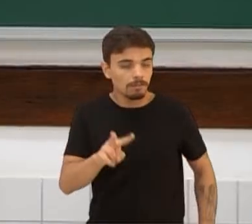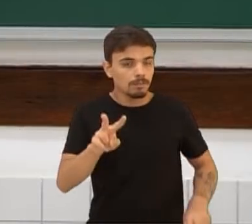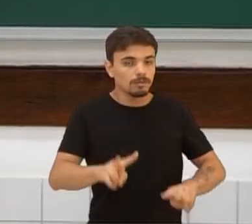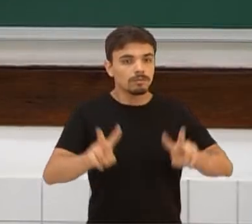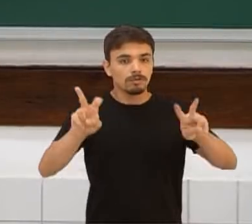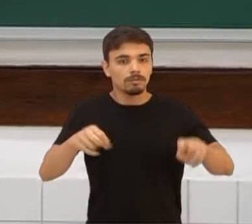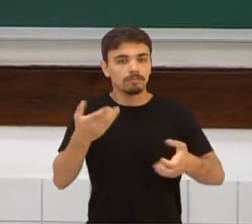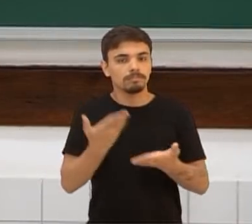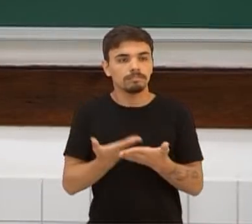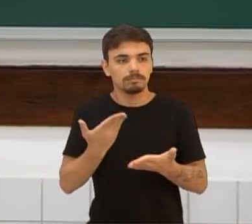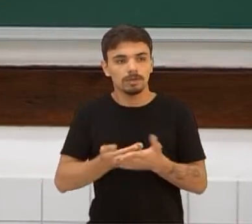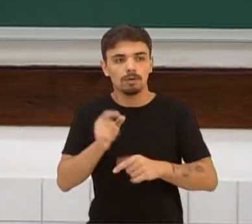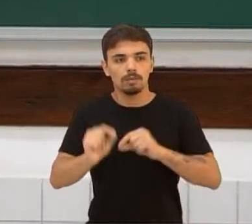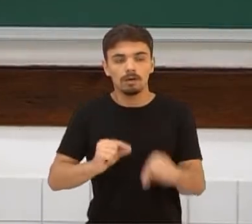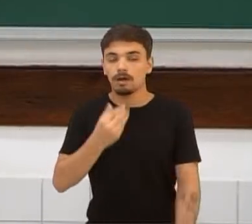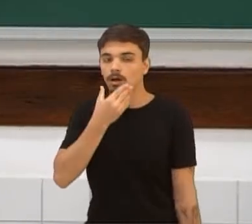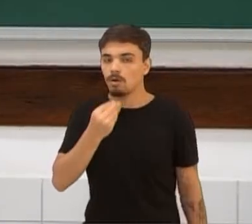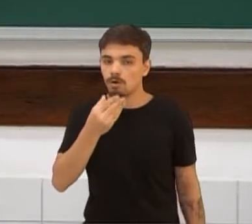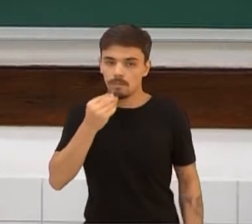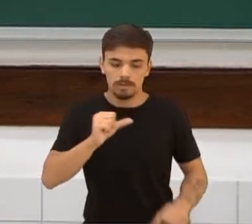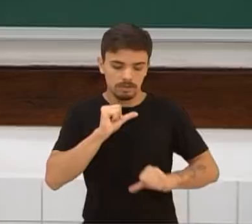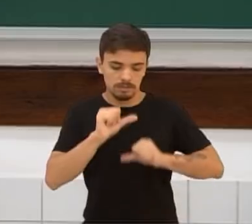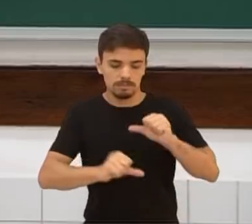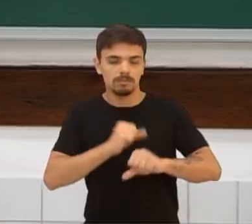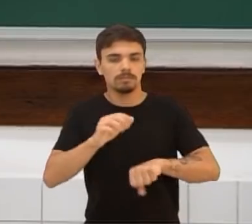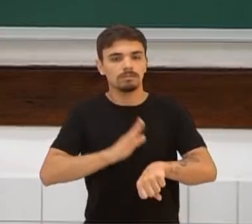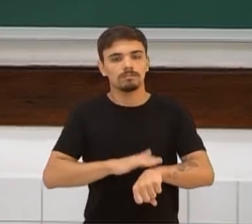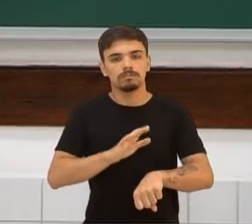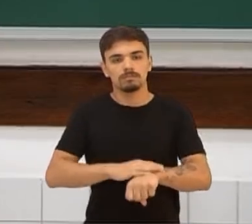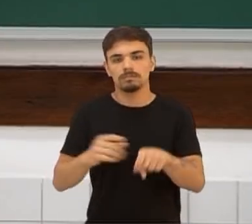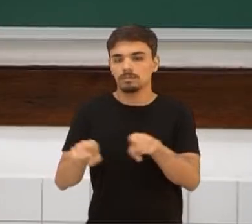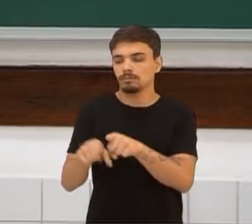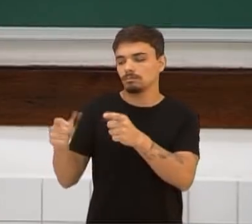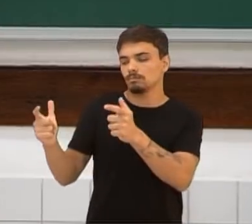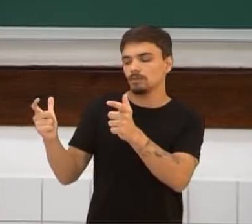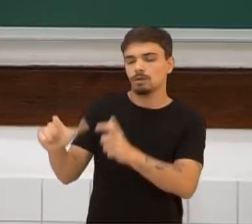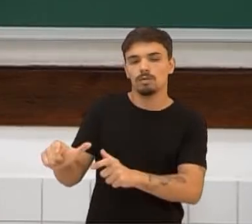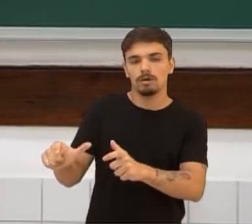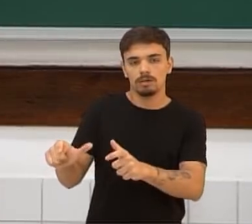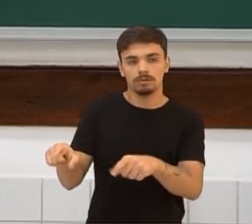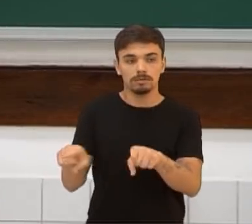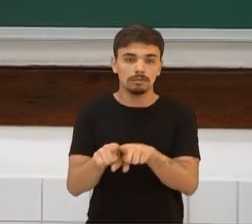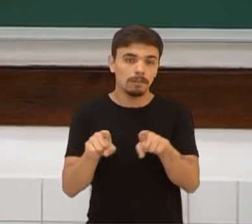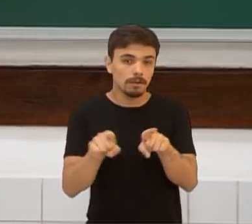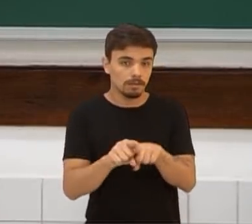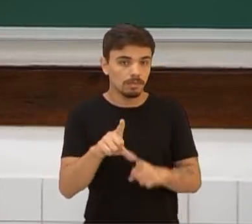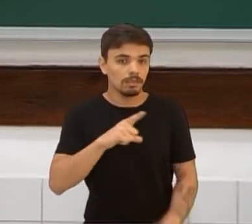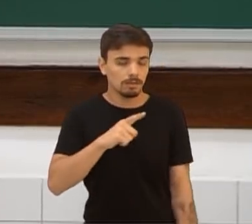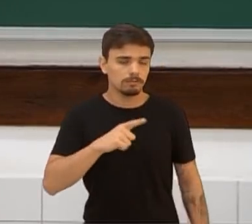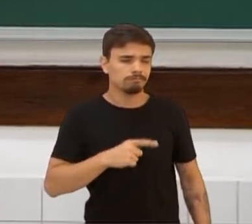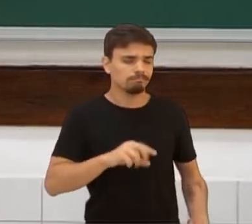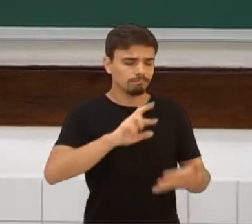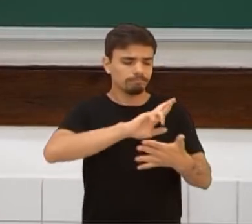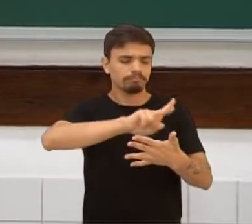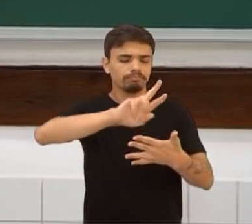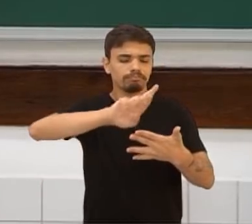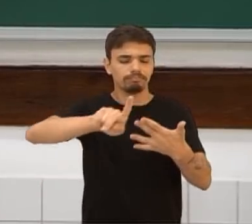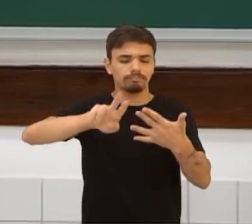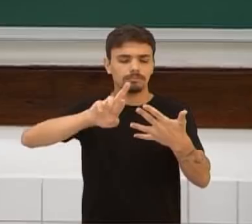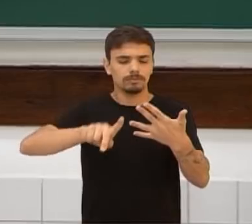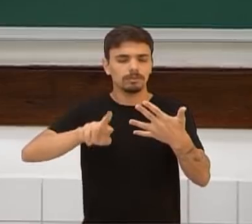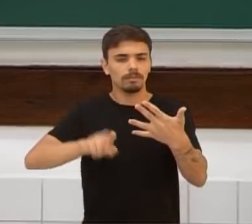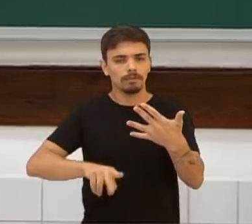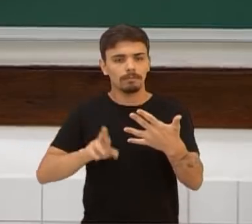nessa nossa aula que o homem ele transforma o seu tempo e espaço e que existem várias